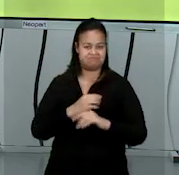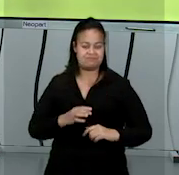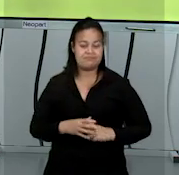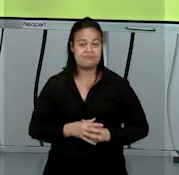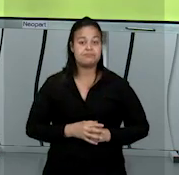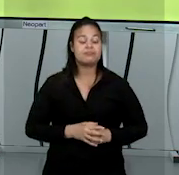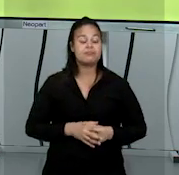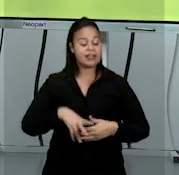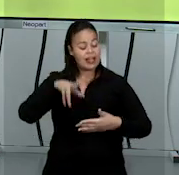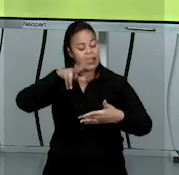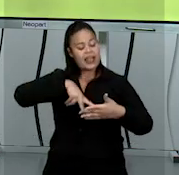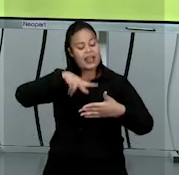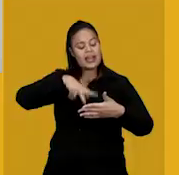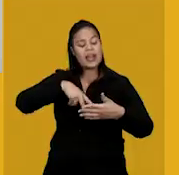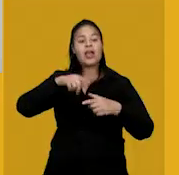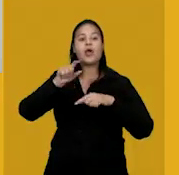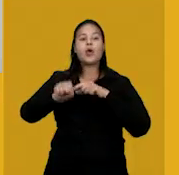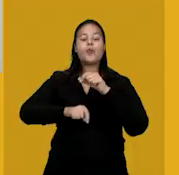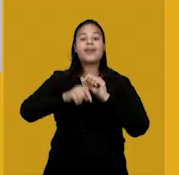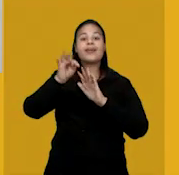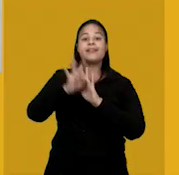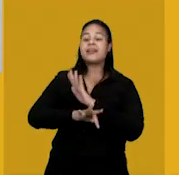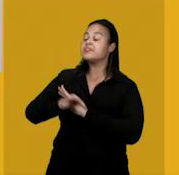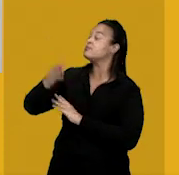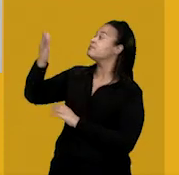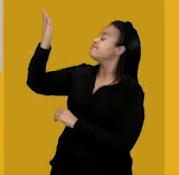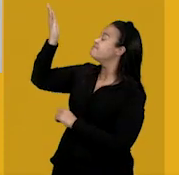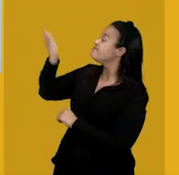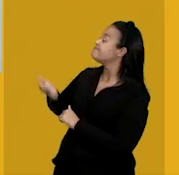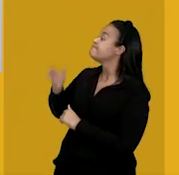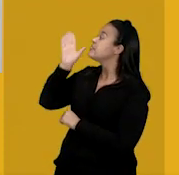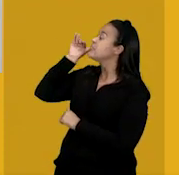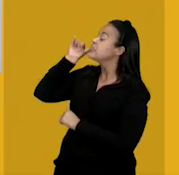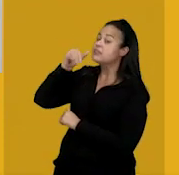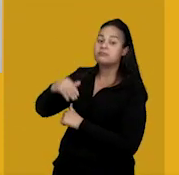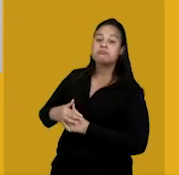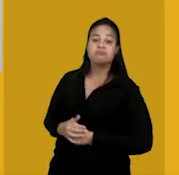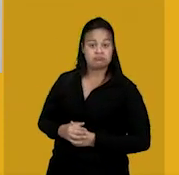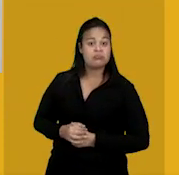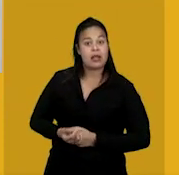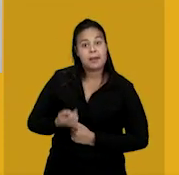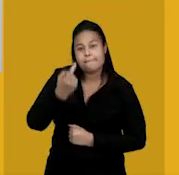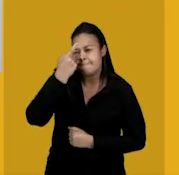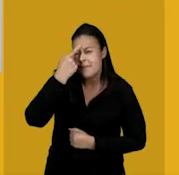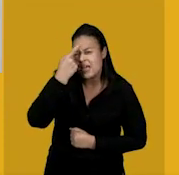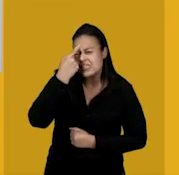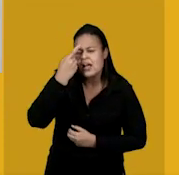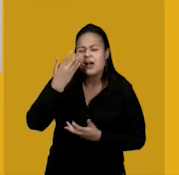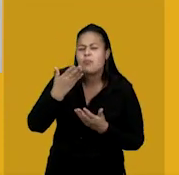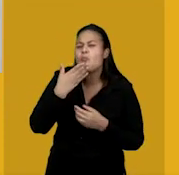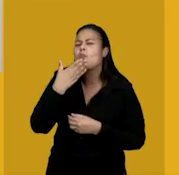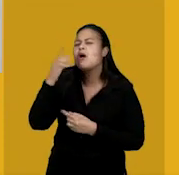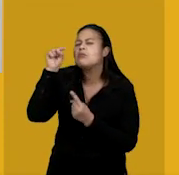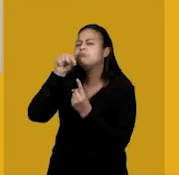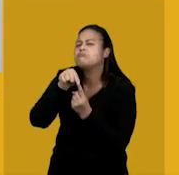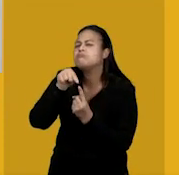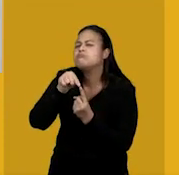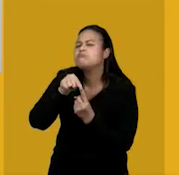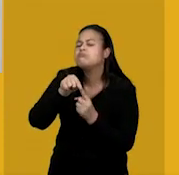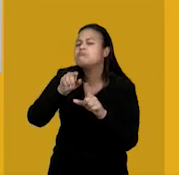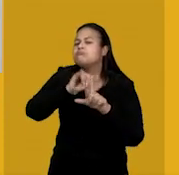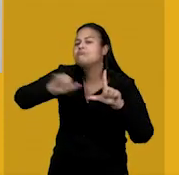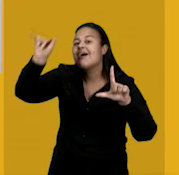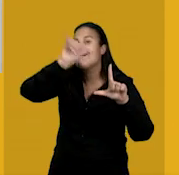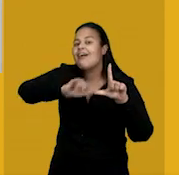Vamos ler agora este texto aqui, que é interessante para nós pensarmos qual que é a intenção da